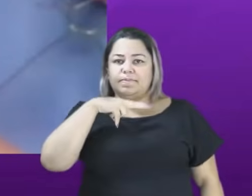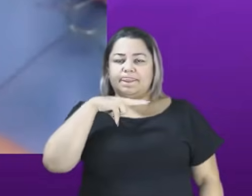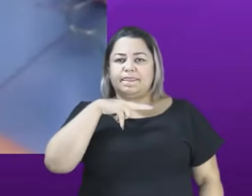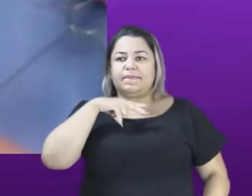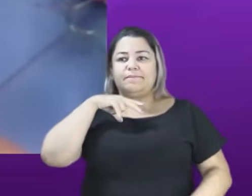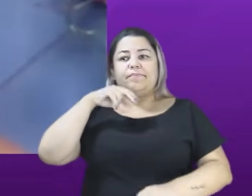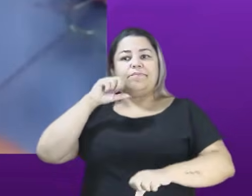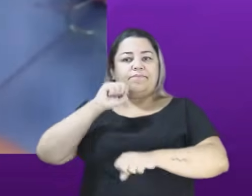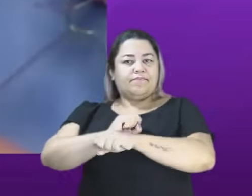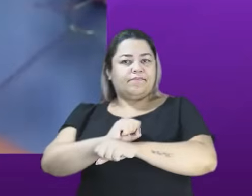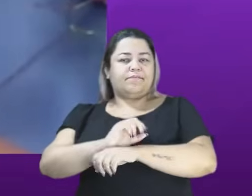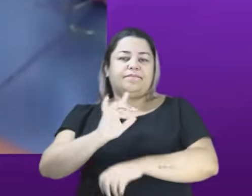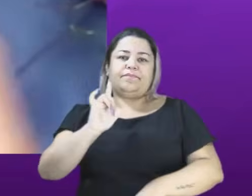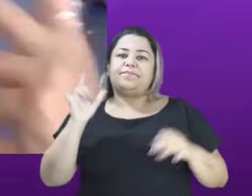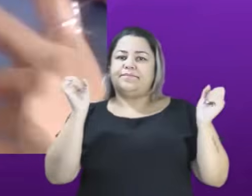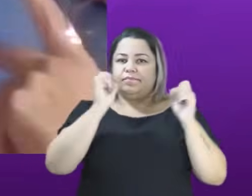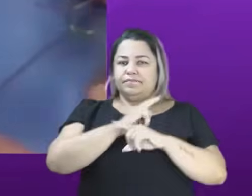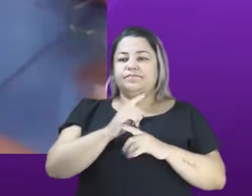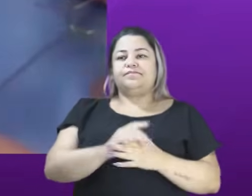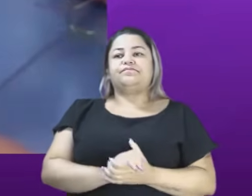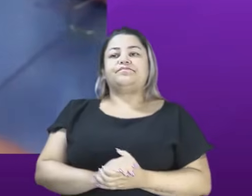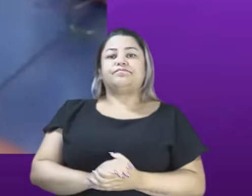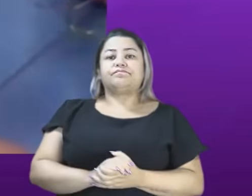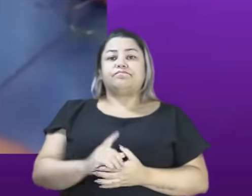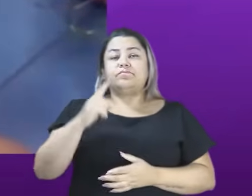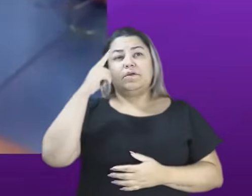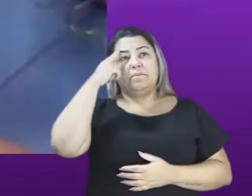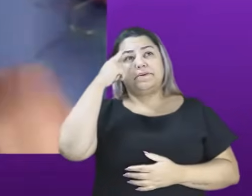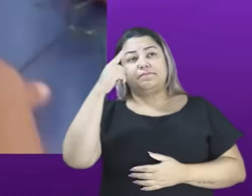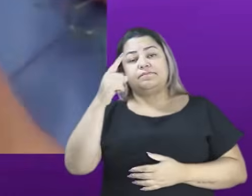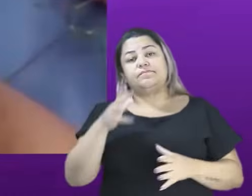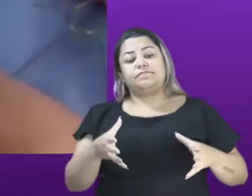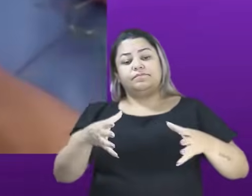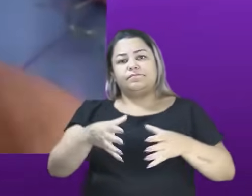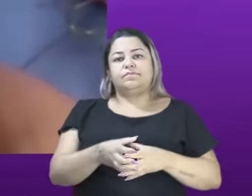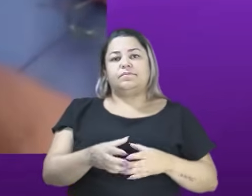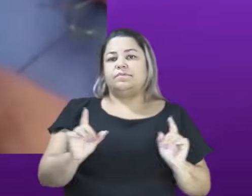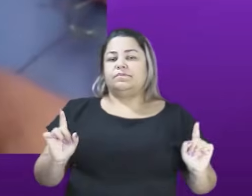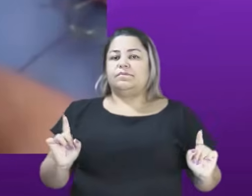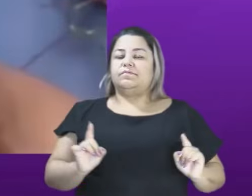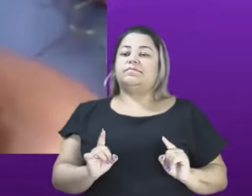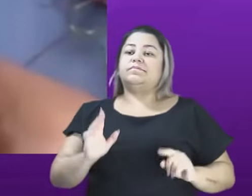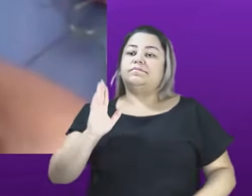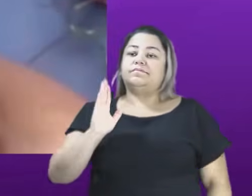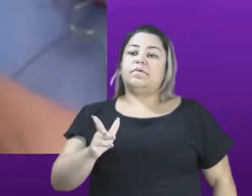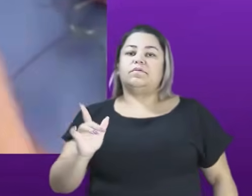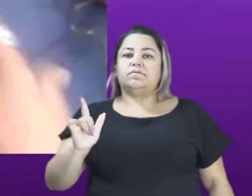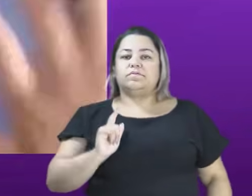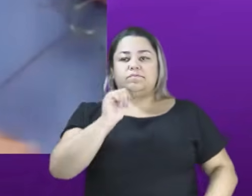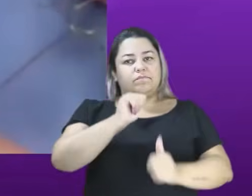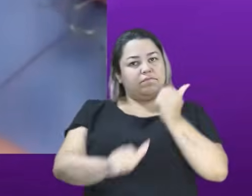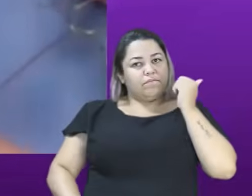travam muito, né? Tem uma dificuldade imensa de pensar a dimensão coletiva, né? Isso do ethos mesmo do esporte, né?